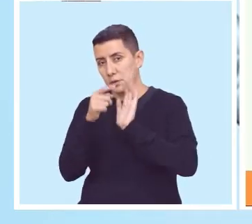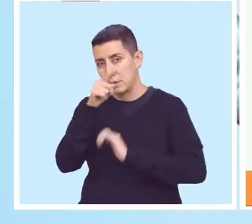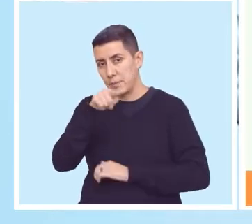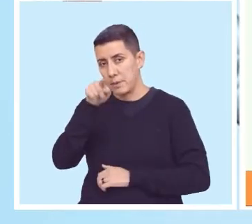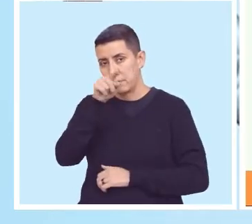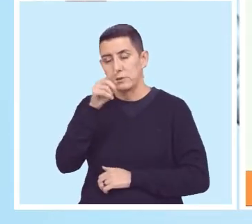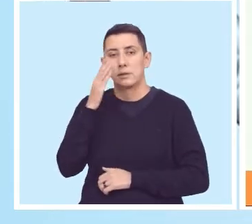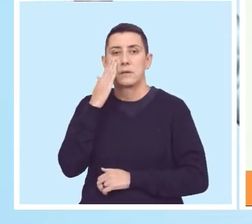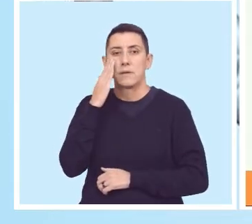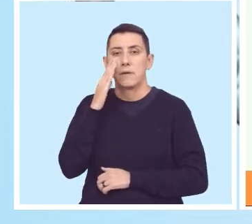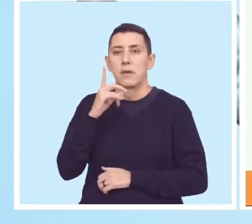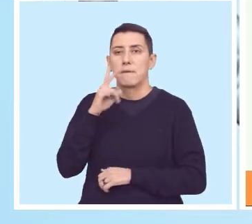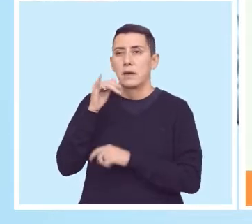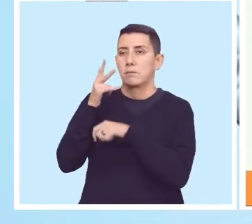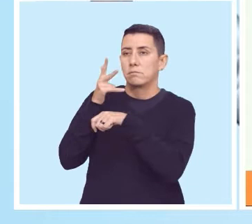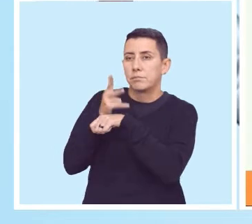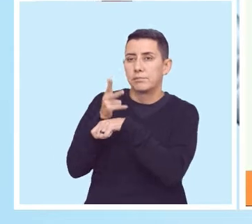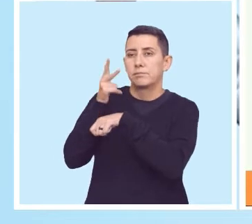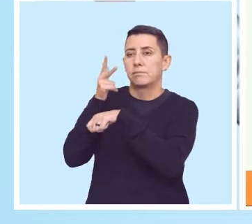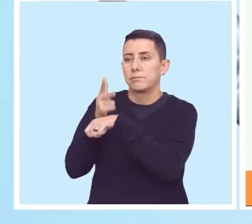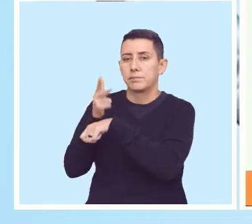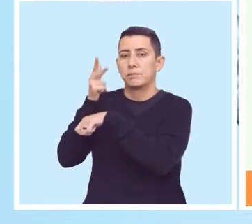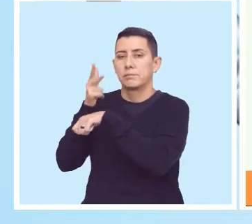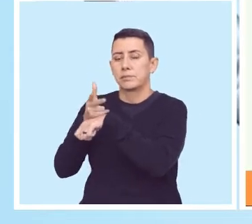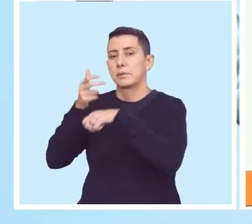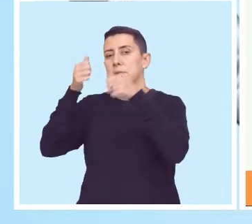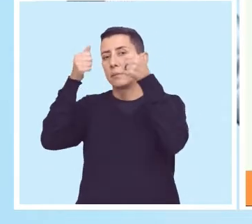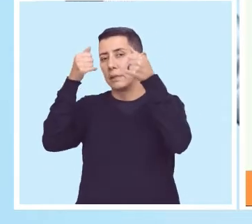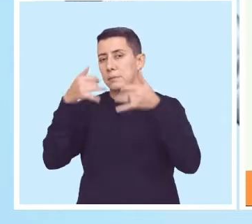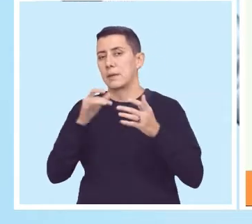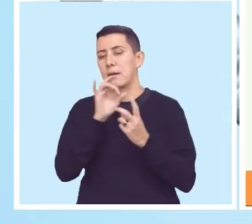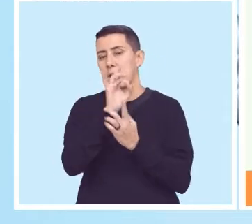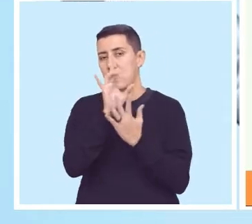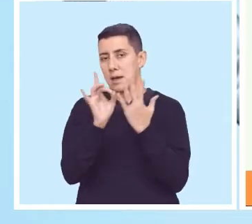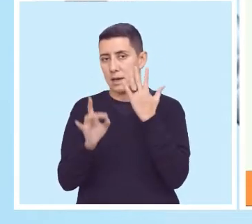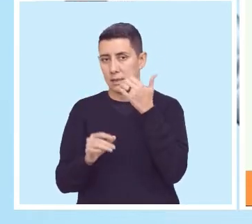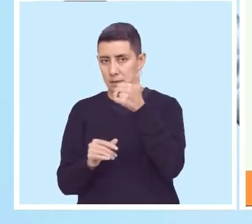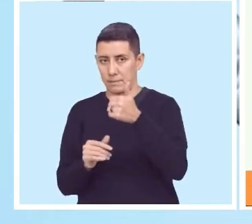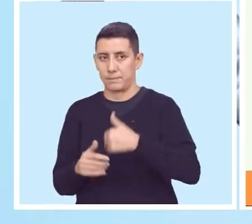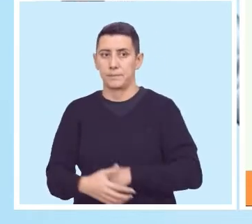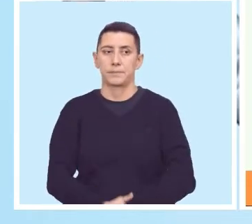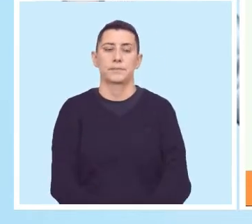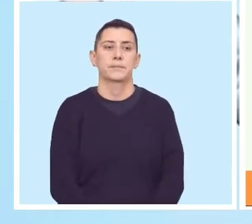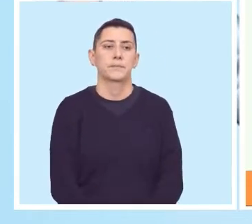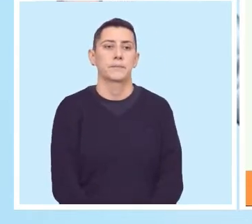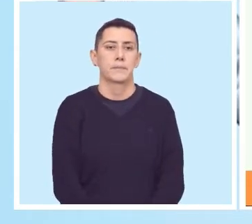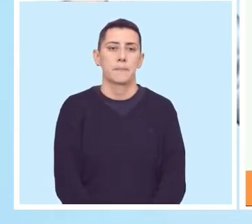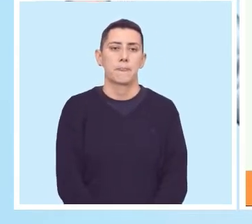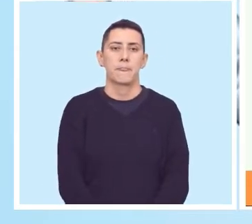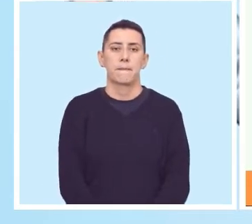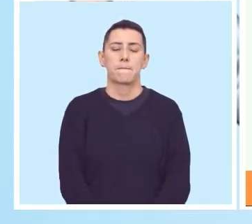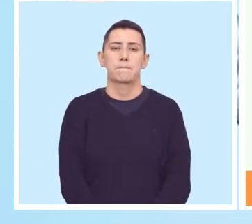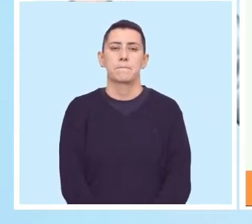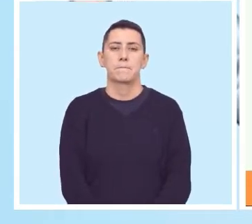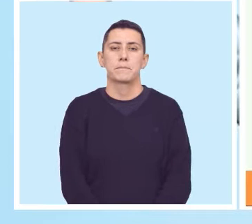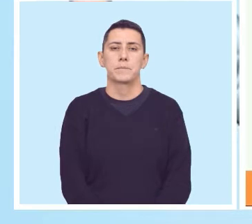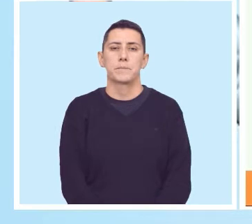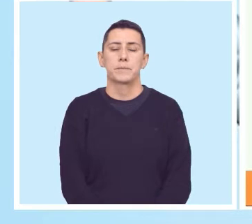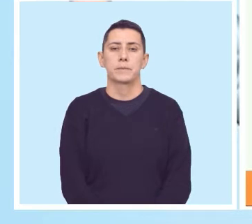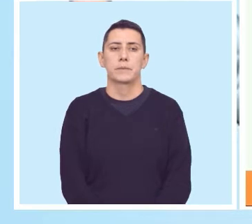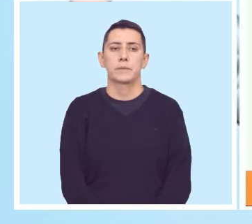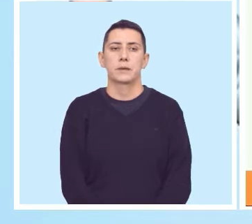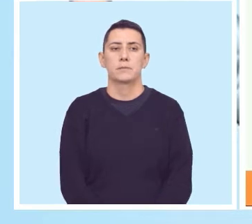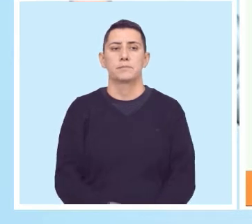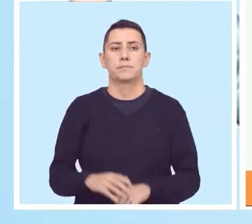dando pausas só para explicar item a item, tá bom? Vamos lá. Vejam só, aqui é a